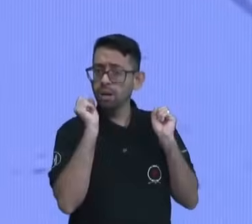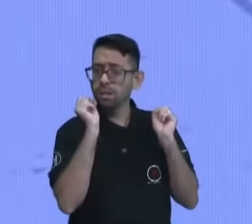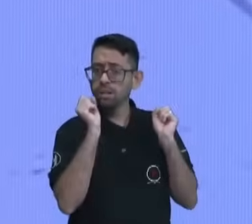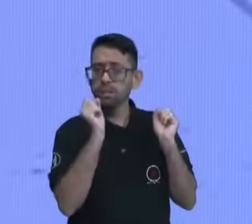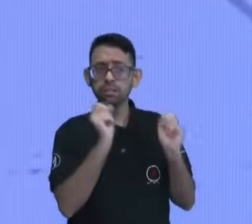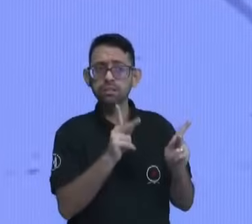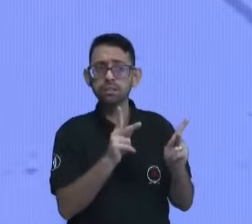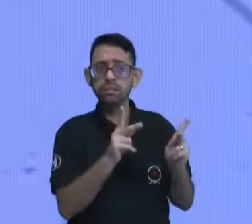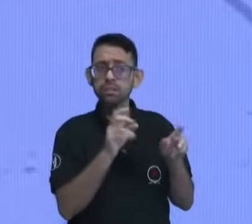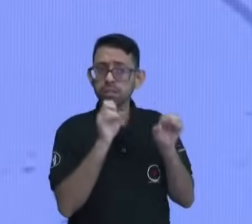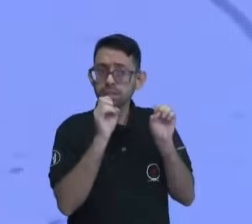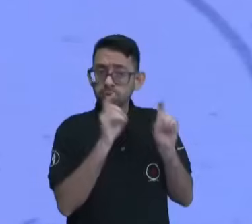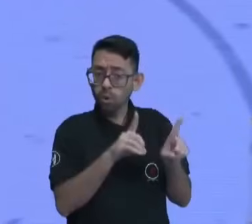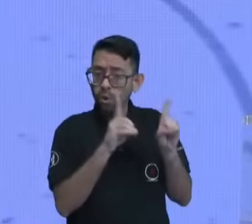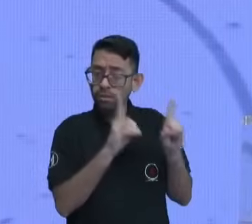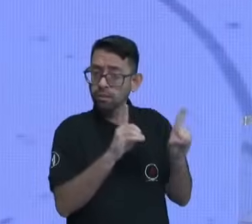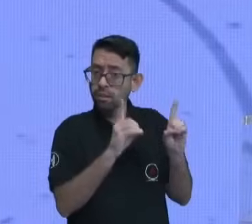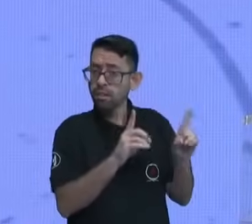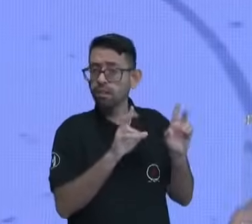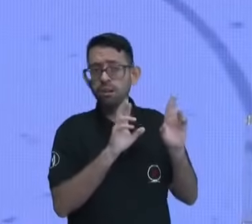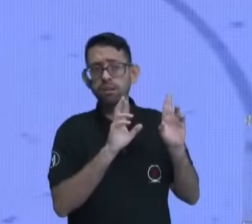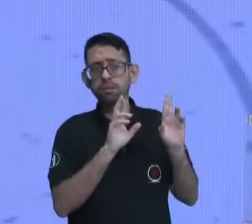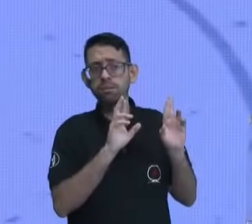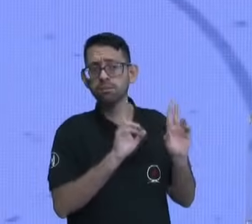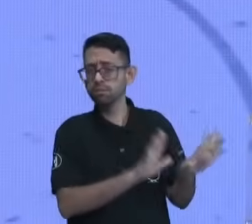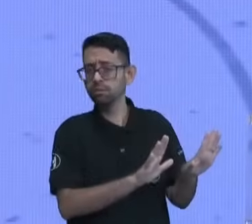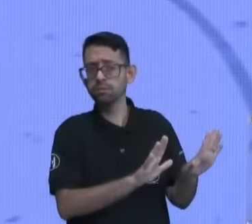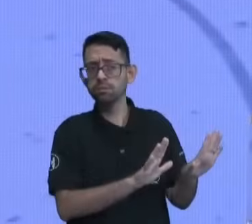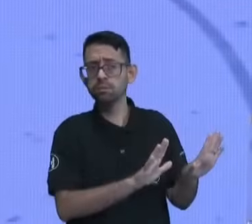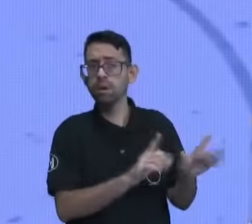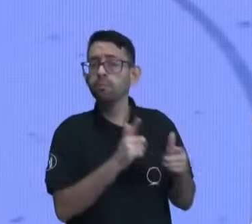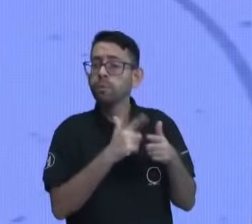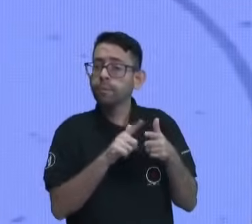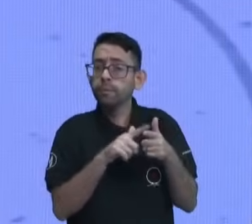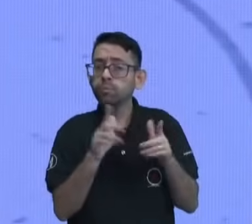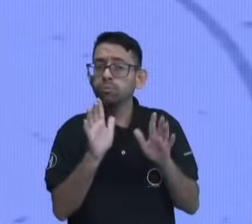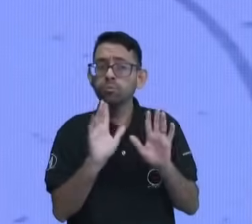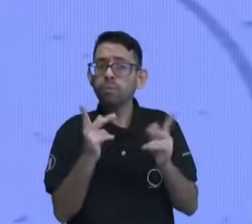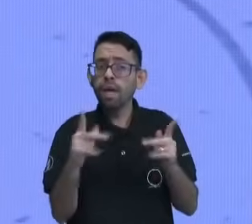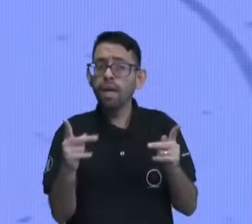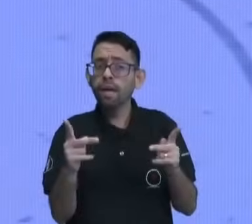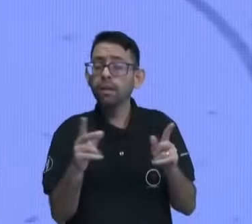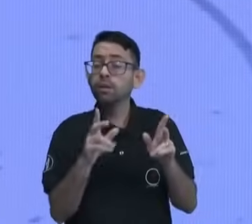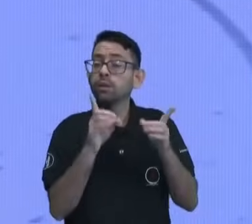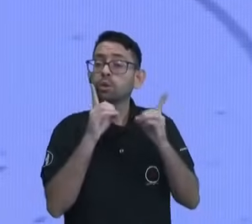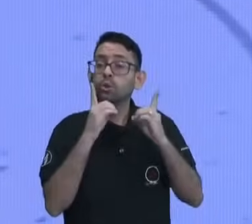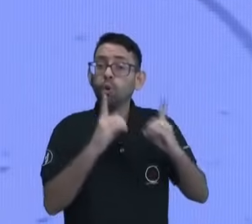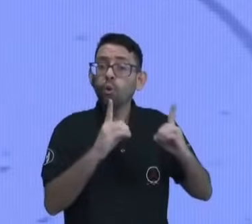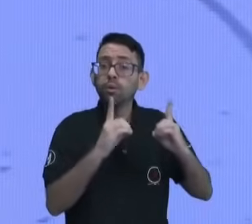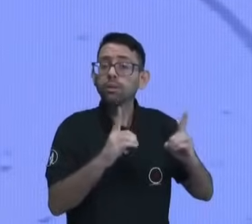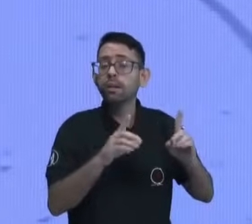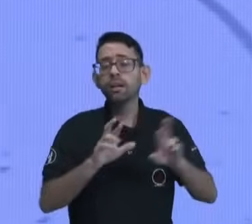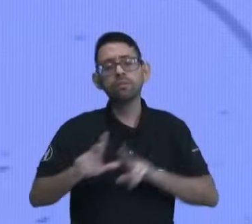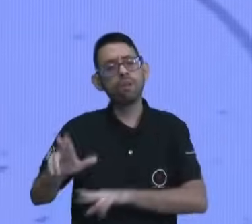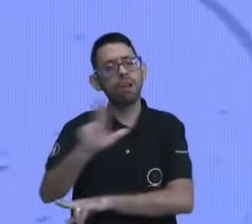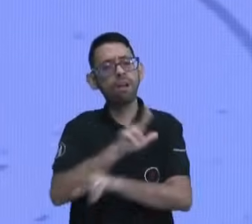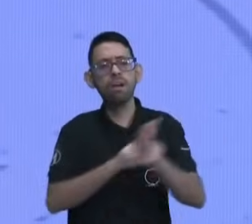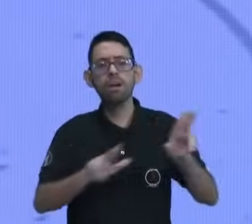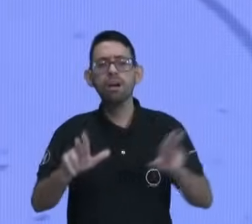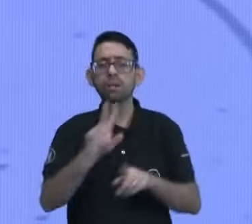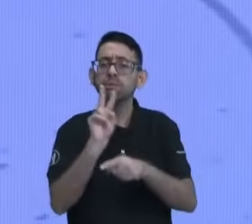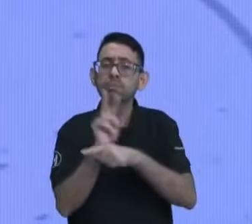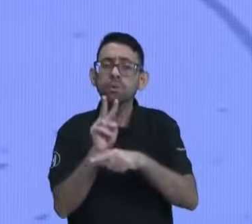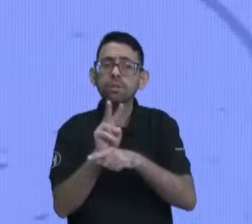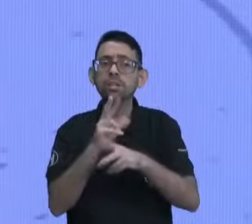tenho problema eu não tenho problema eu apenas defendo aquilo que eu creio eu